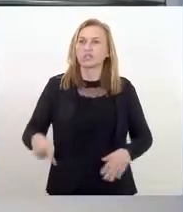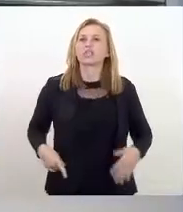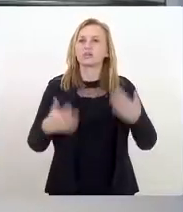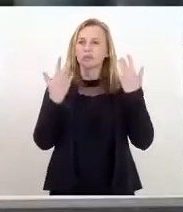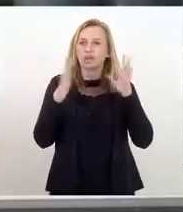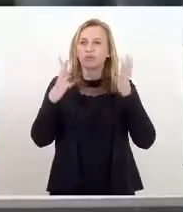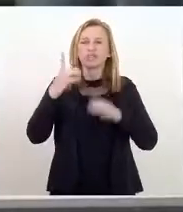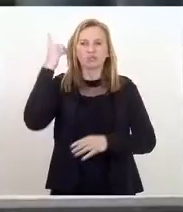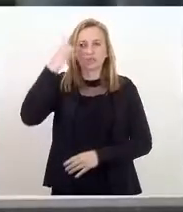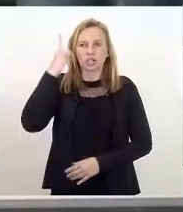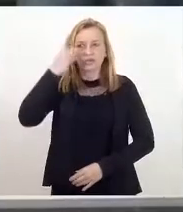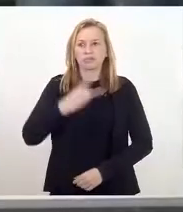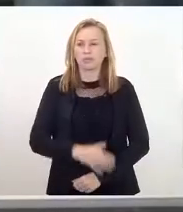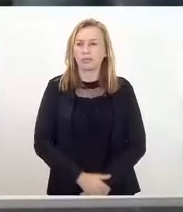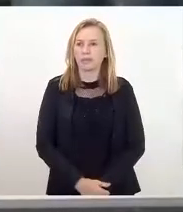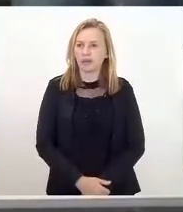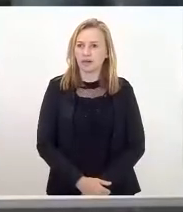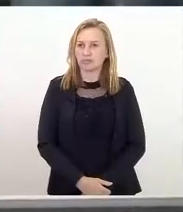deputados.